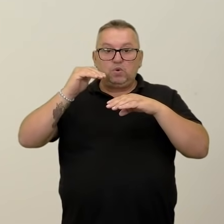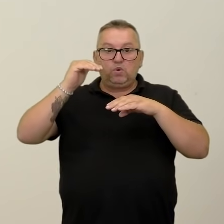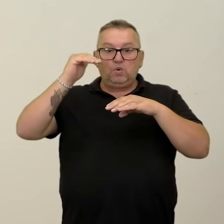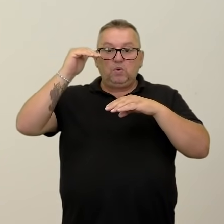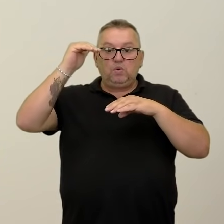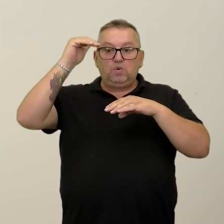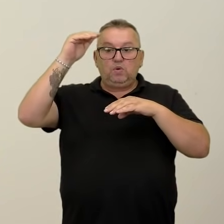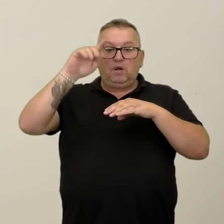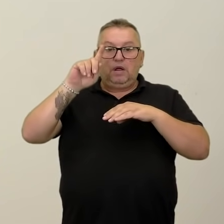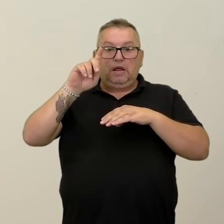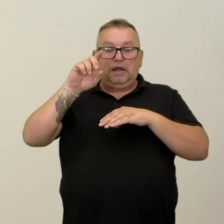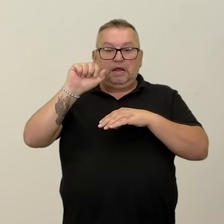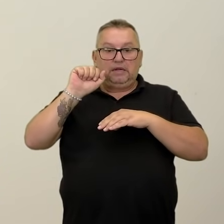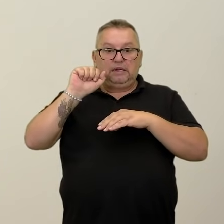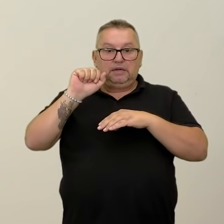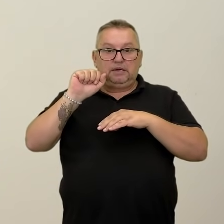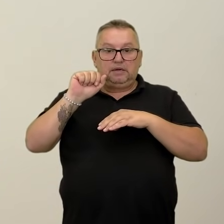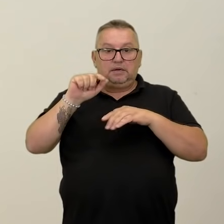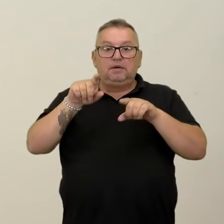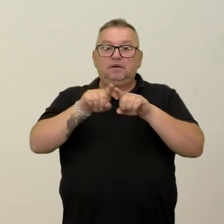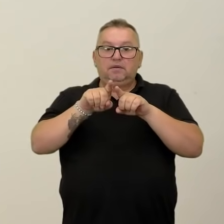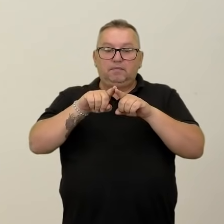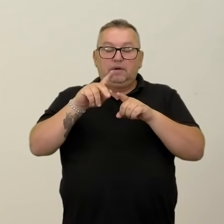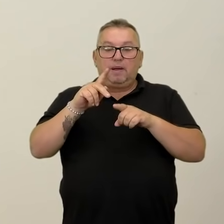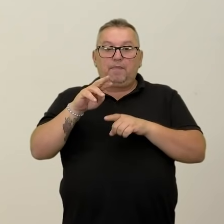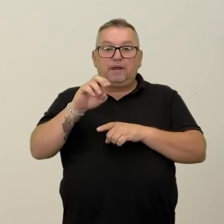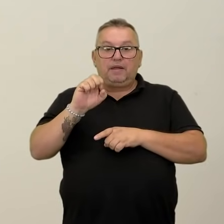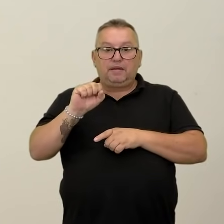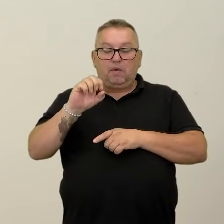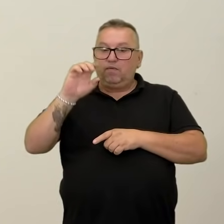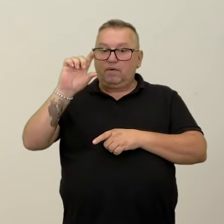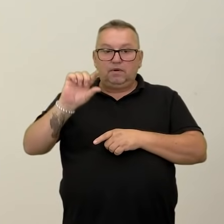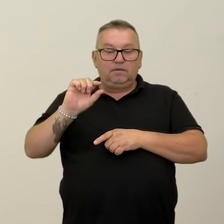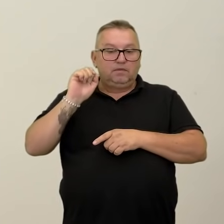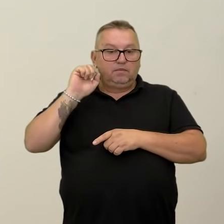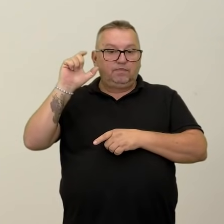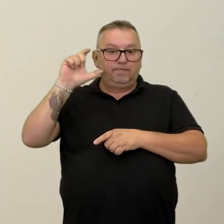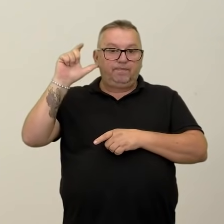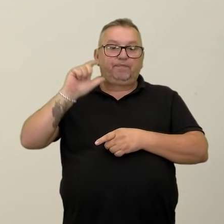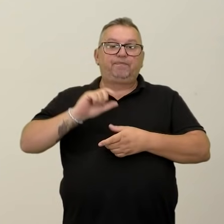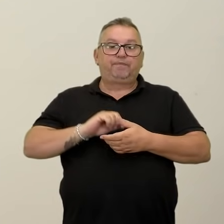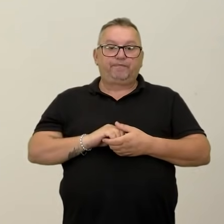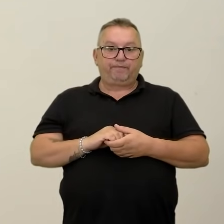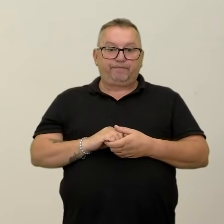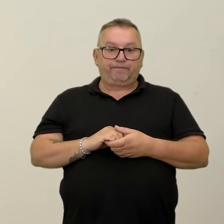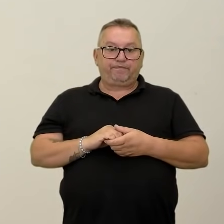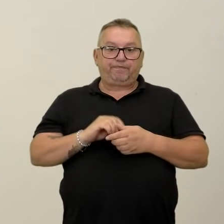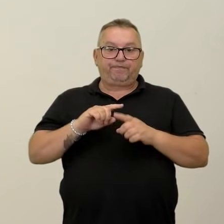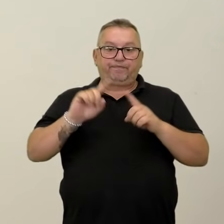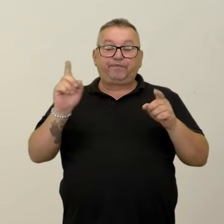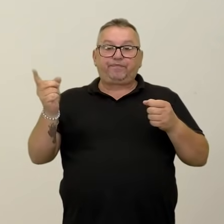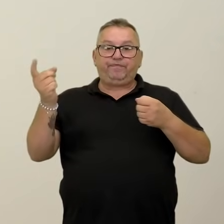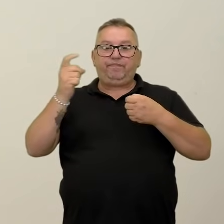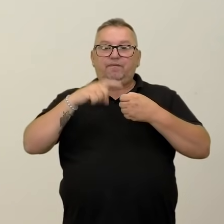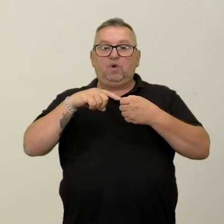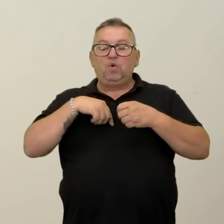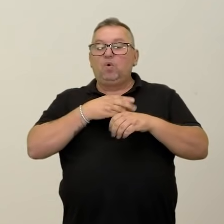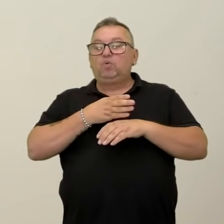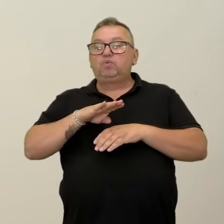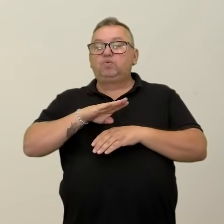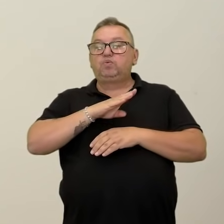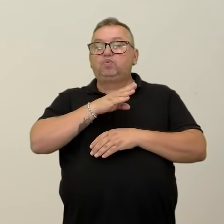gastar em cima da minha cabeça então a pressão vai aumentar quanto mais para baixo vou maior a pressão aí eu tô voltando do litoral